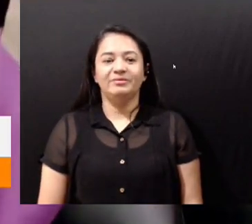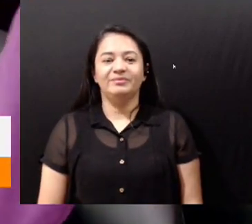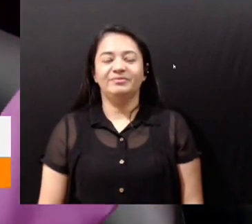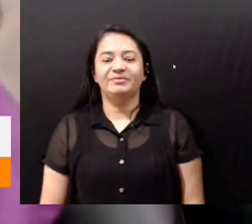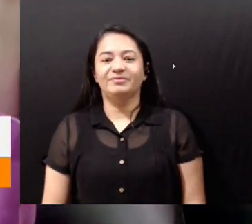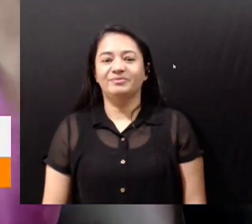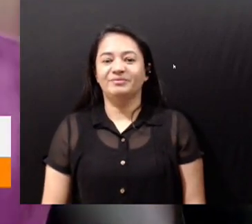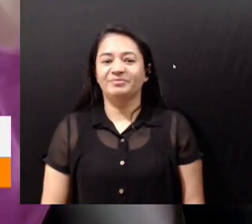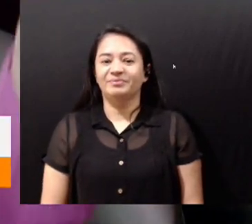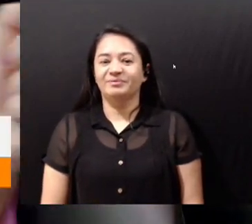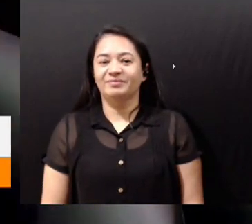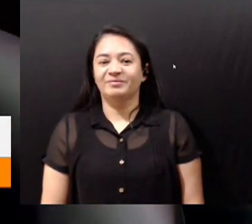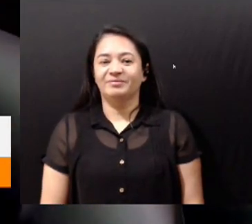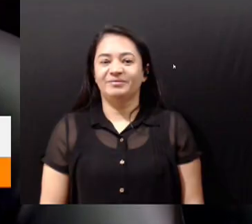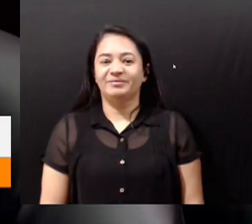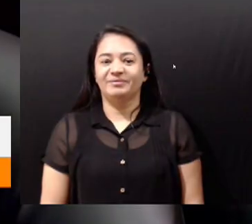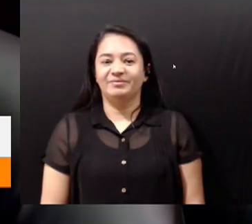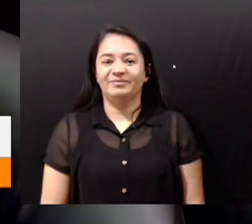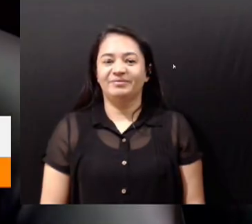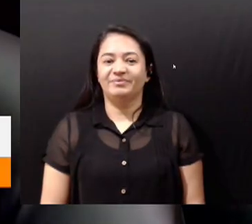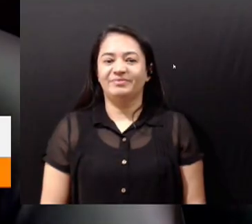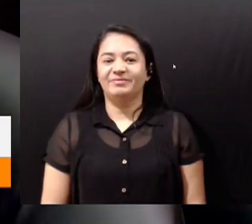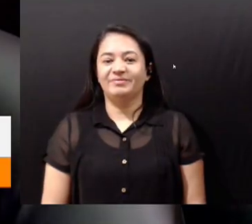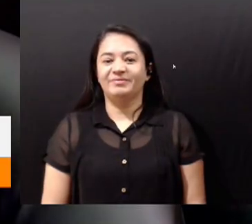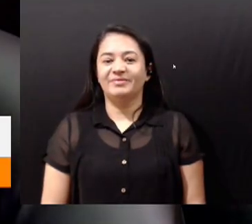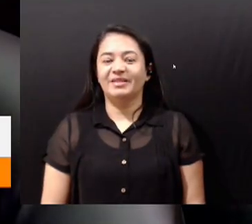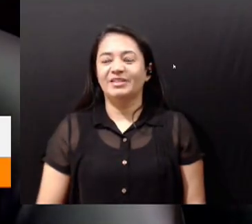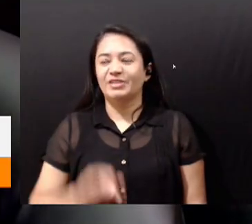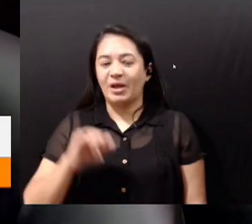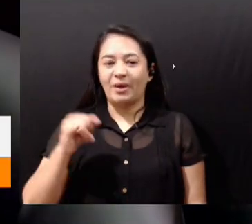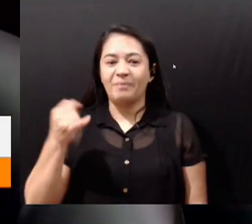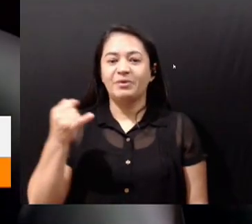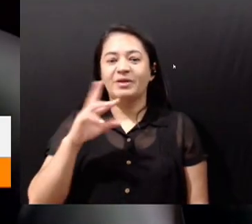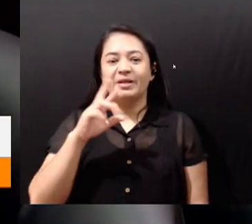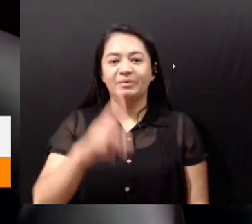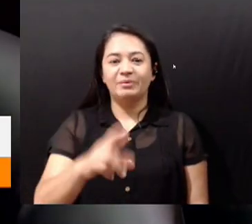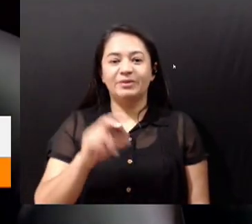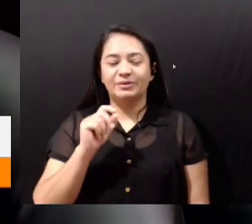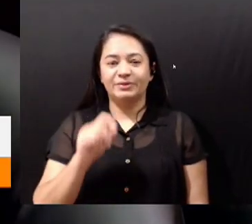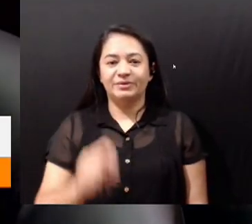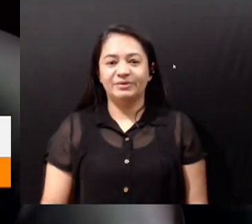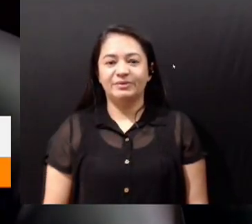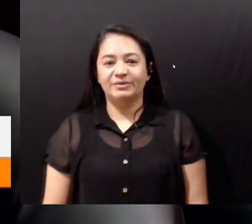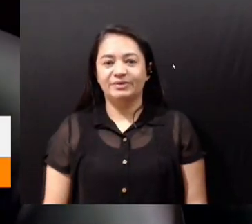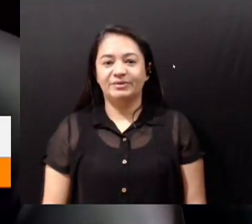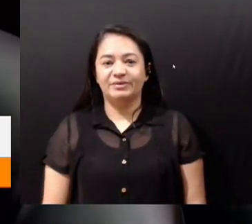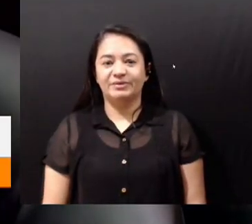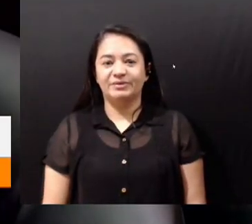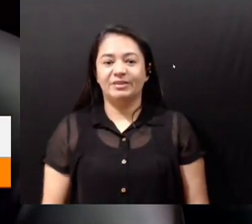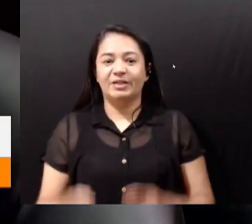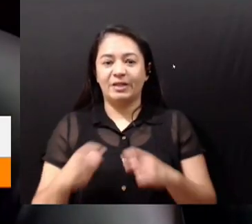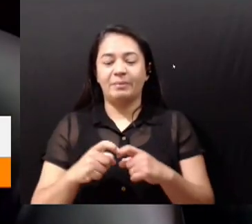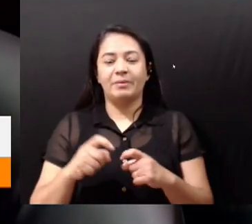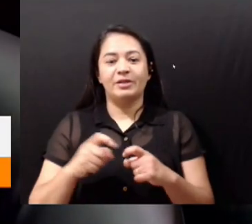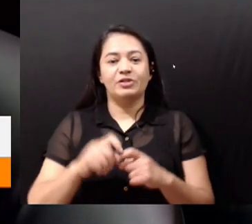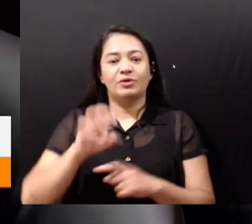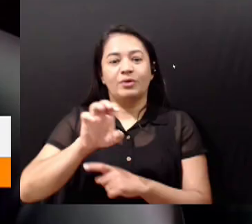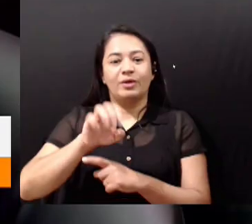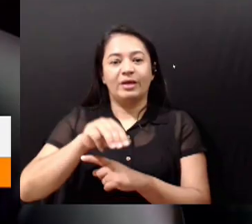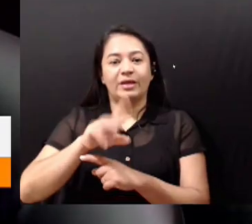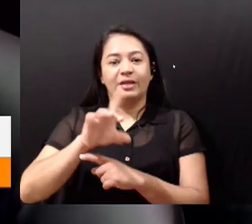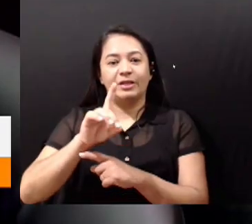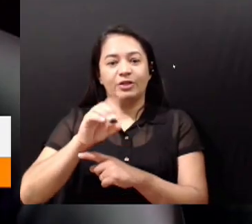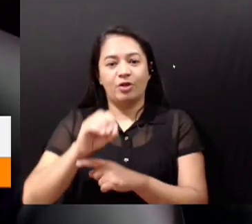Pegando o gancho seu e te respondendo, na endocrinologia e hoje no nosso país a gente tem